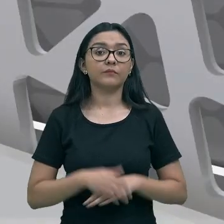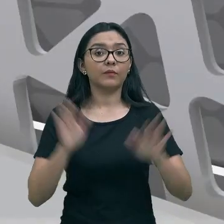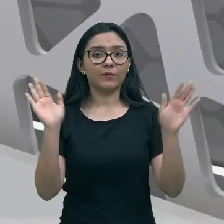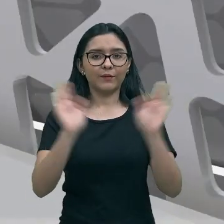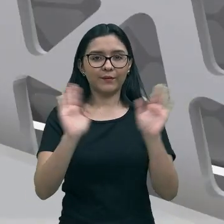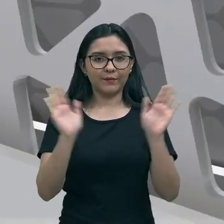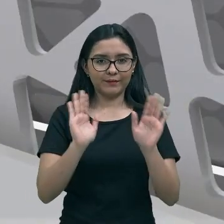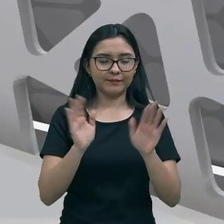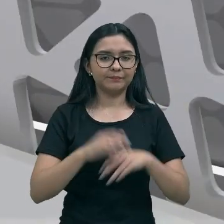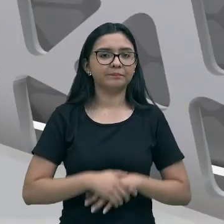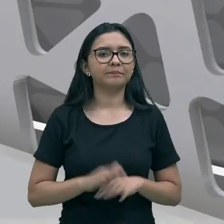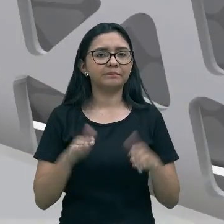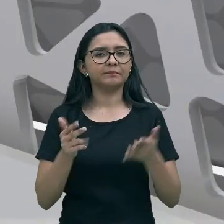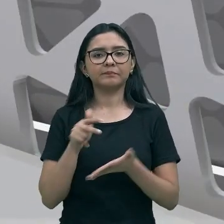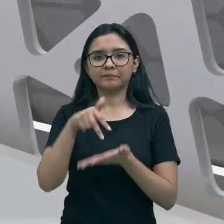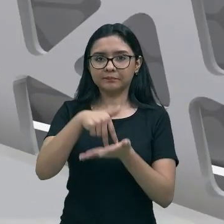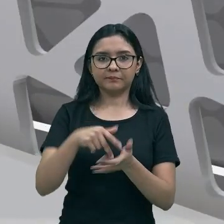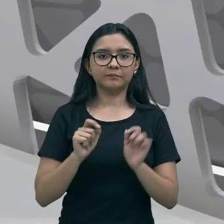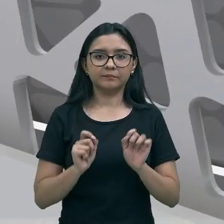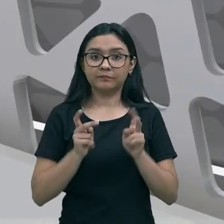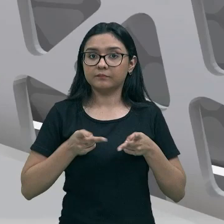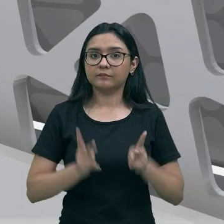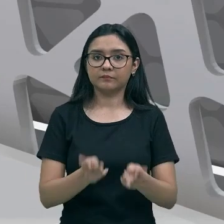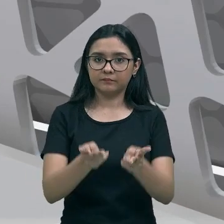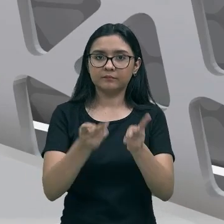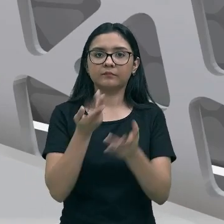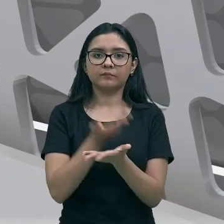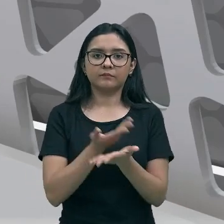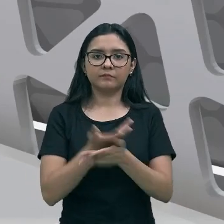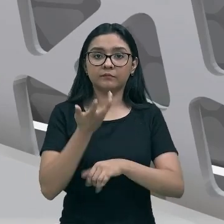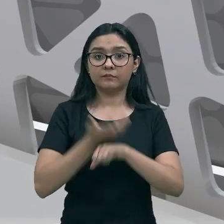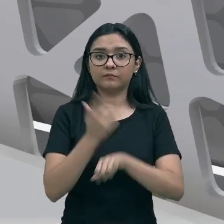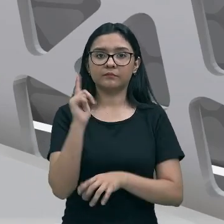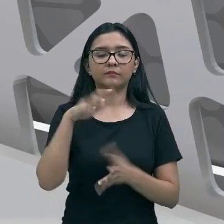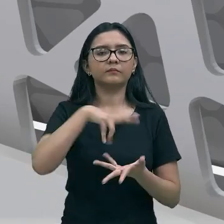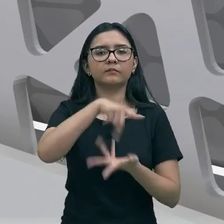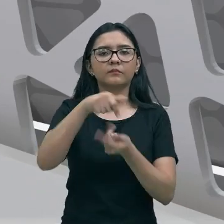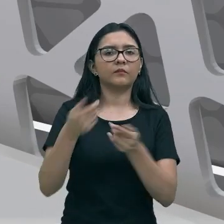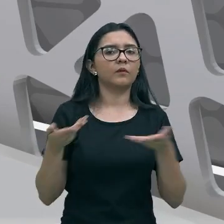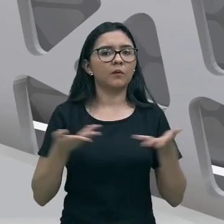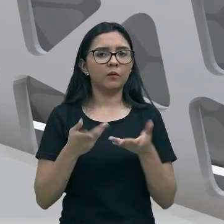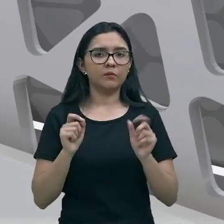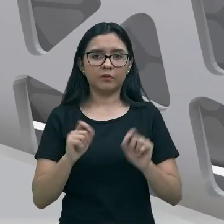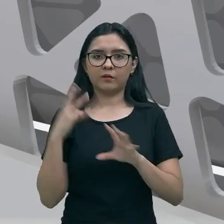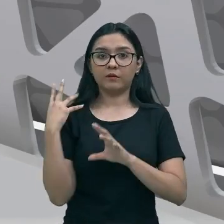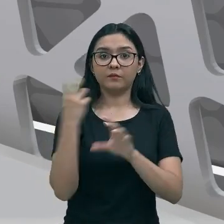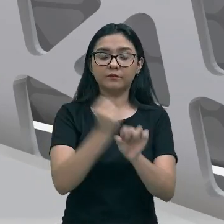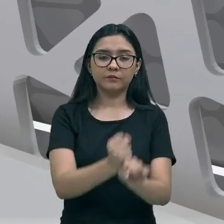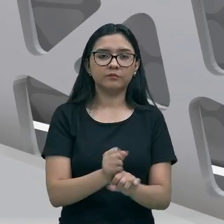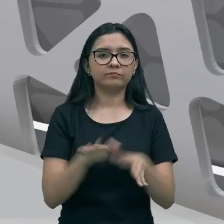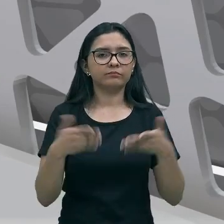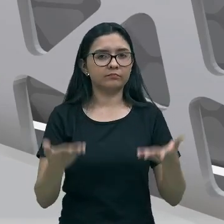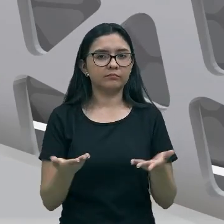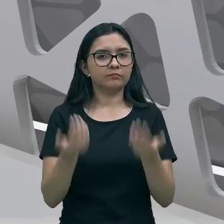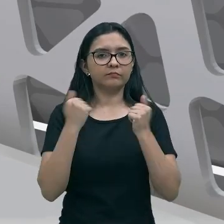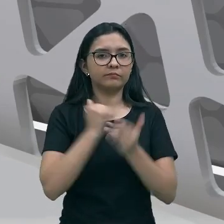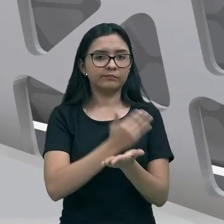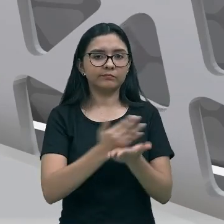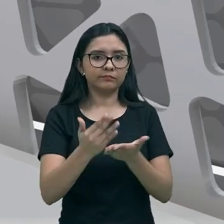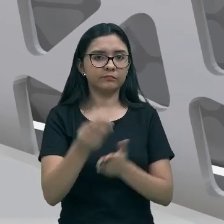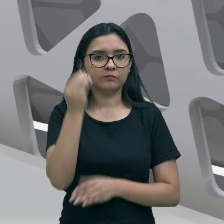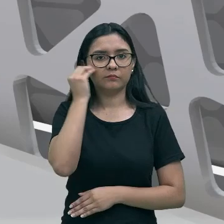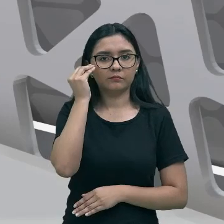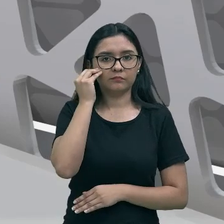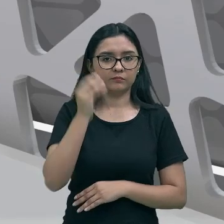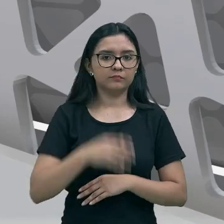todos vocês, estamos aqui continuando as nossas aulas de geografia e hoje a nossa revisão. Então, vamos lá verificar